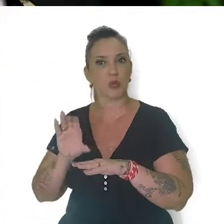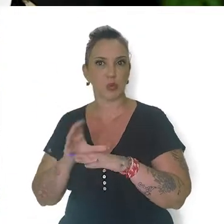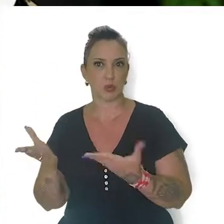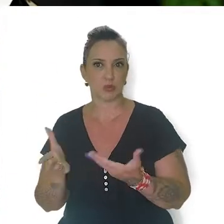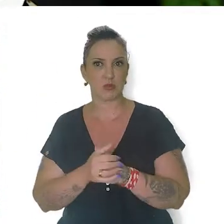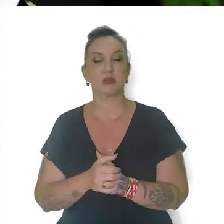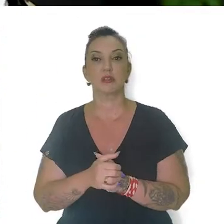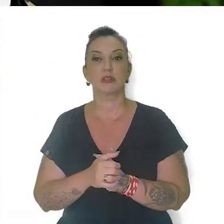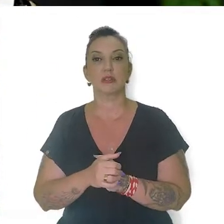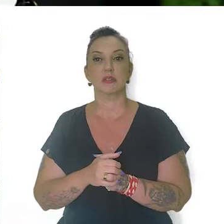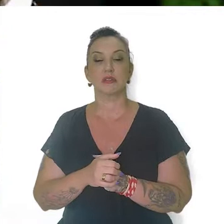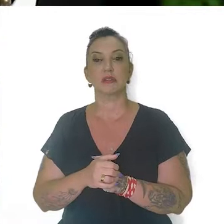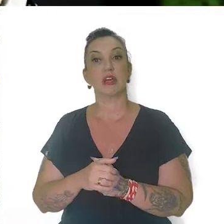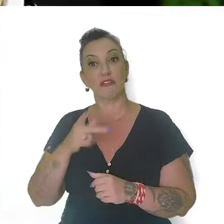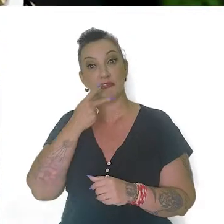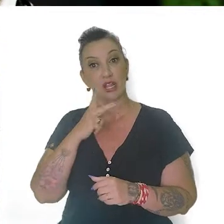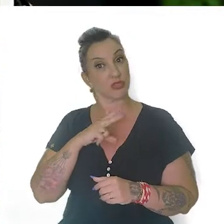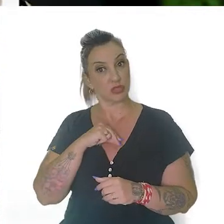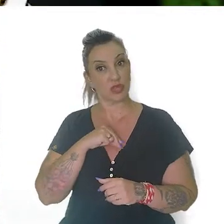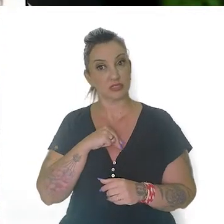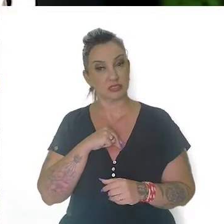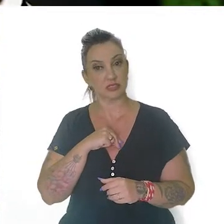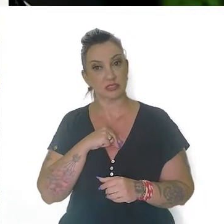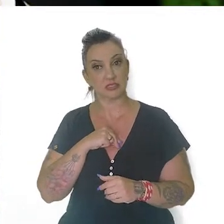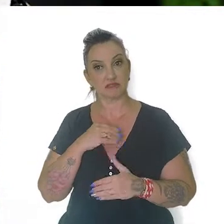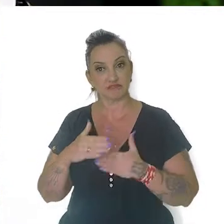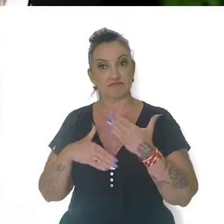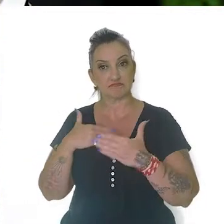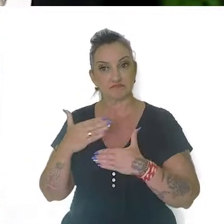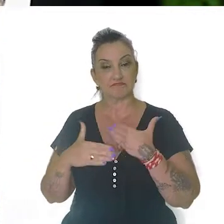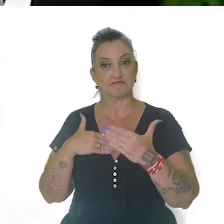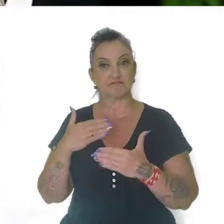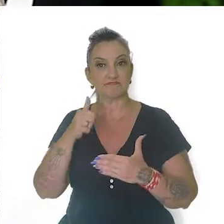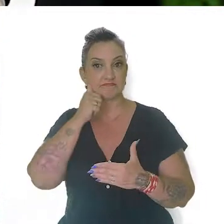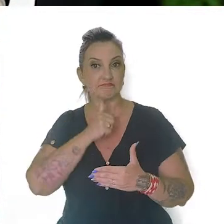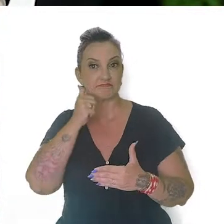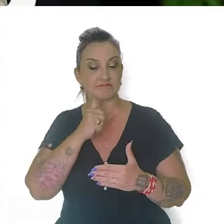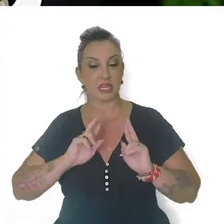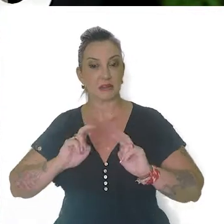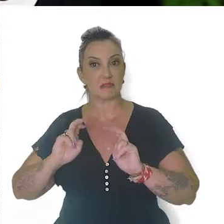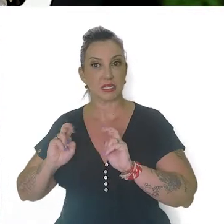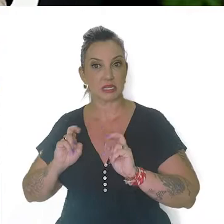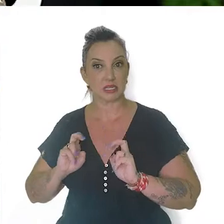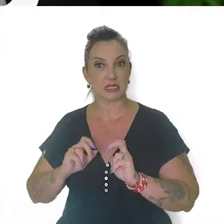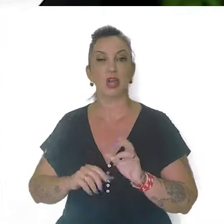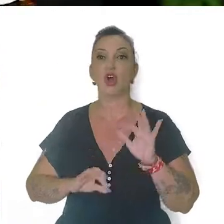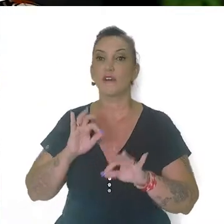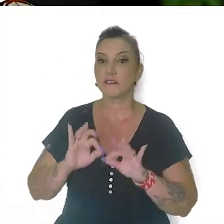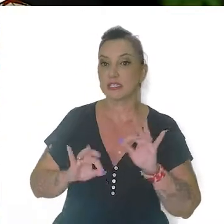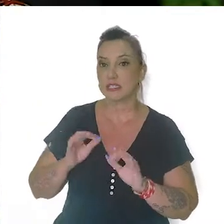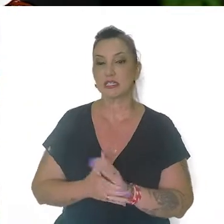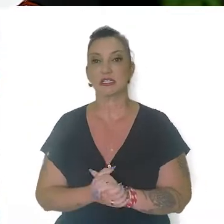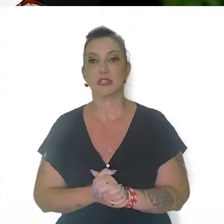fortunas, né? Então assim, e aí eu peguei e falei, cara, isso é... Fui caminhando, e as meninas foram me vendo, e